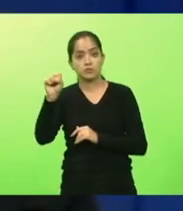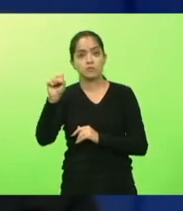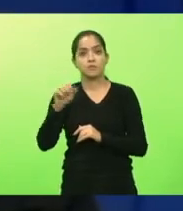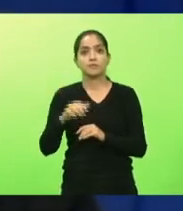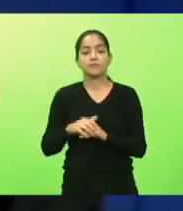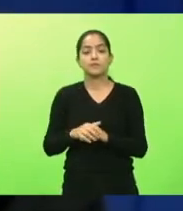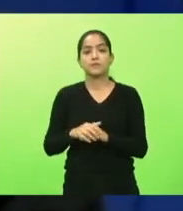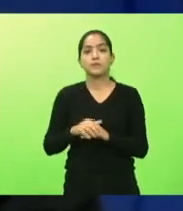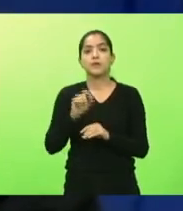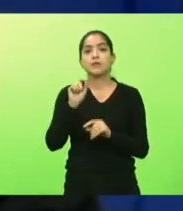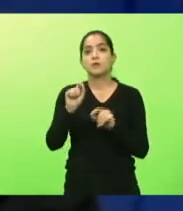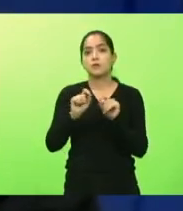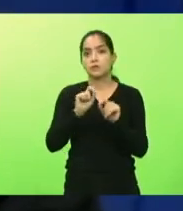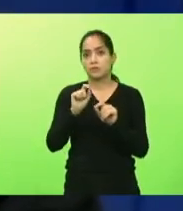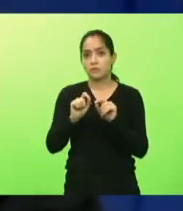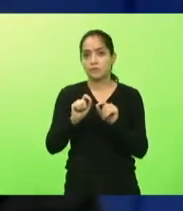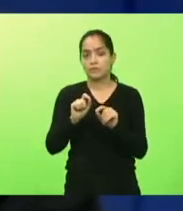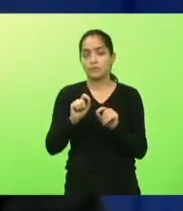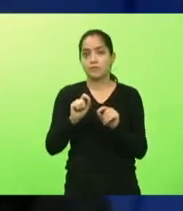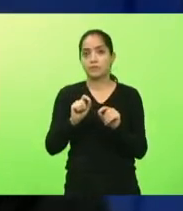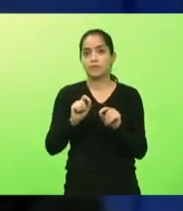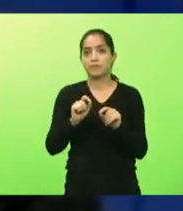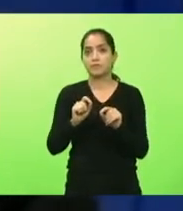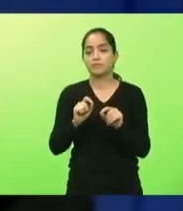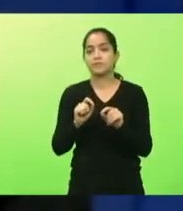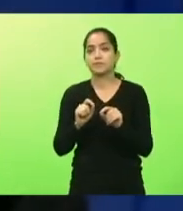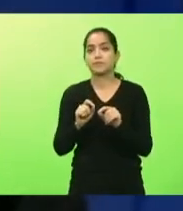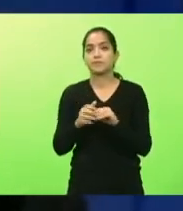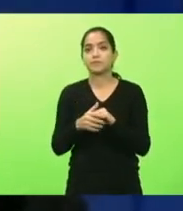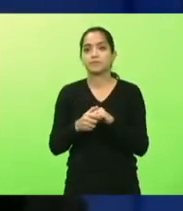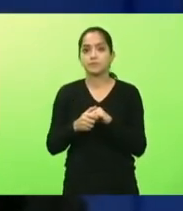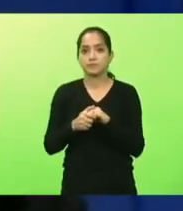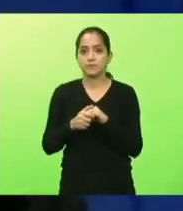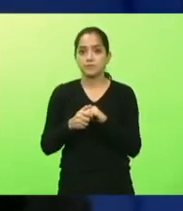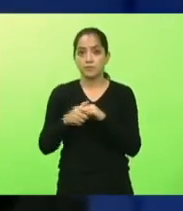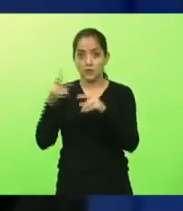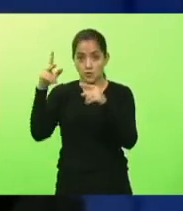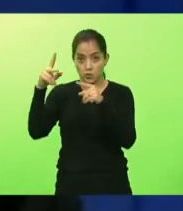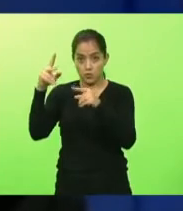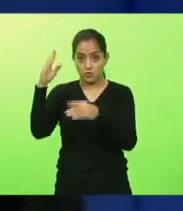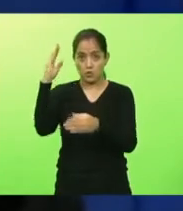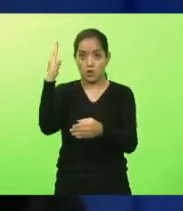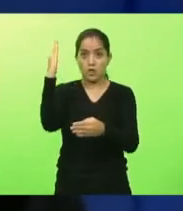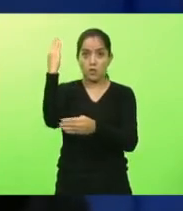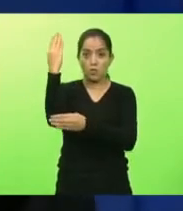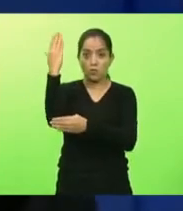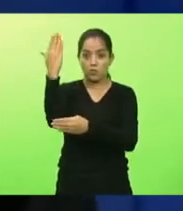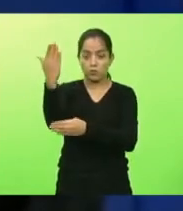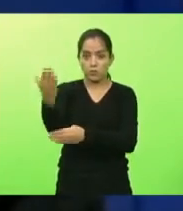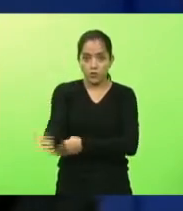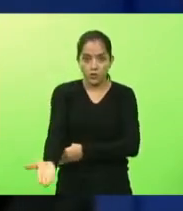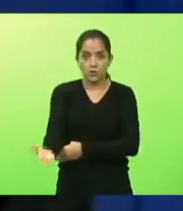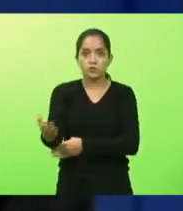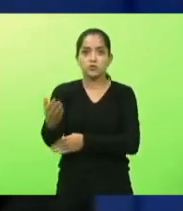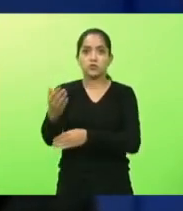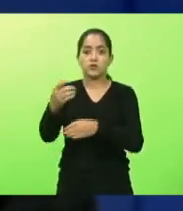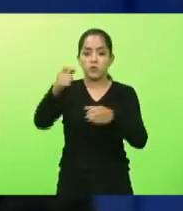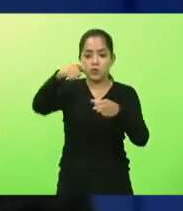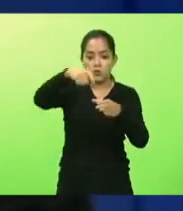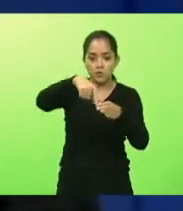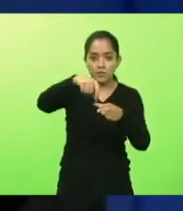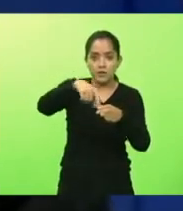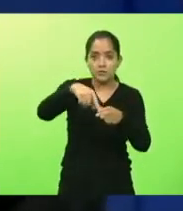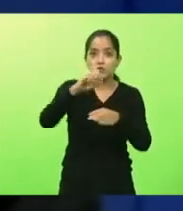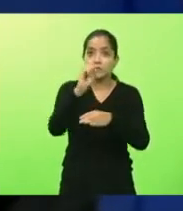que determinou que o corte de árvores e o plantio, ou plantio para novas árvores,